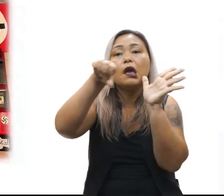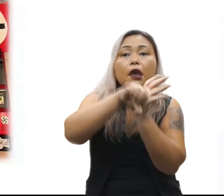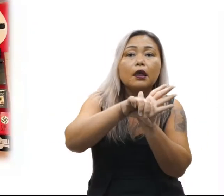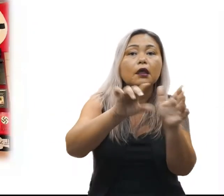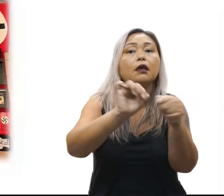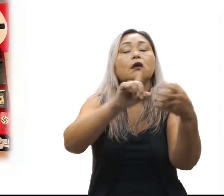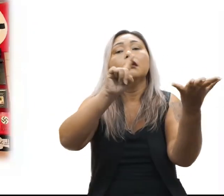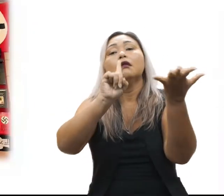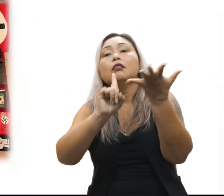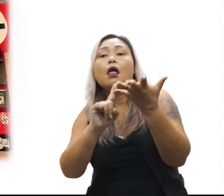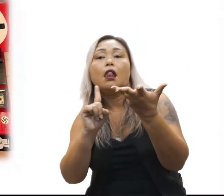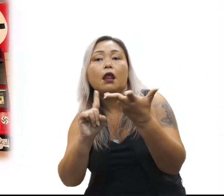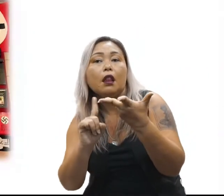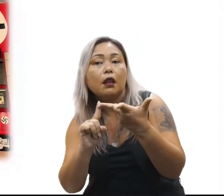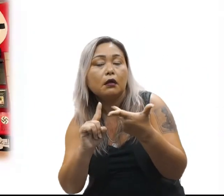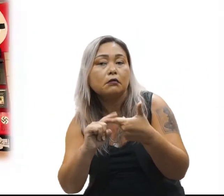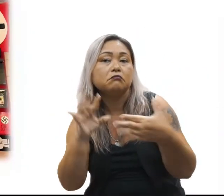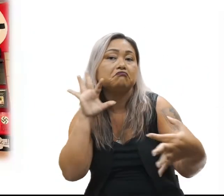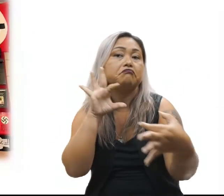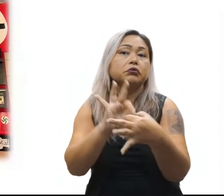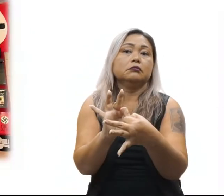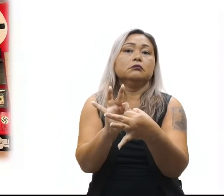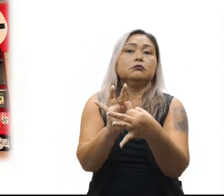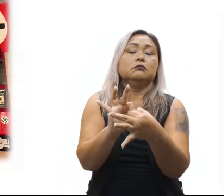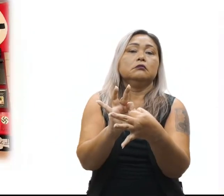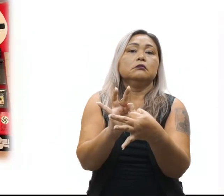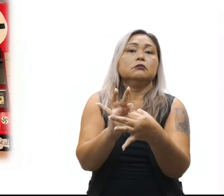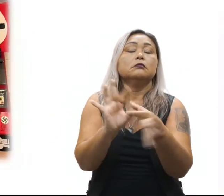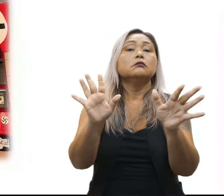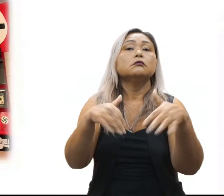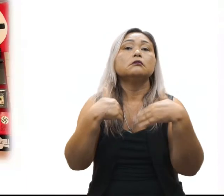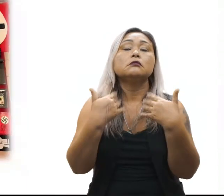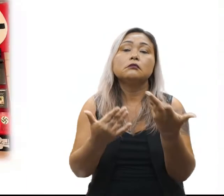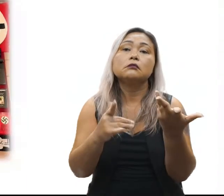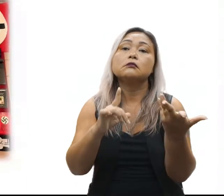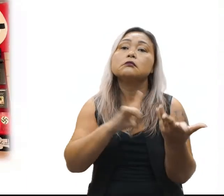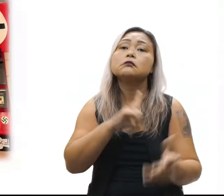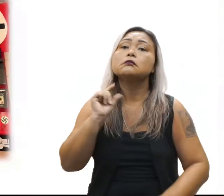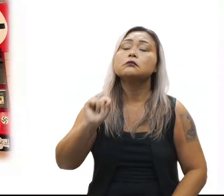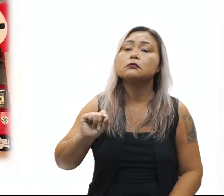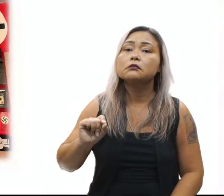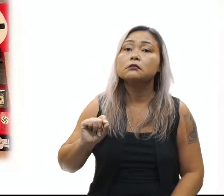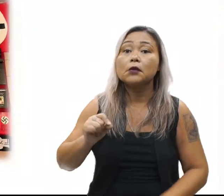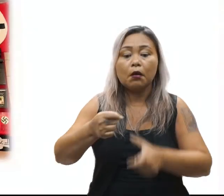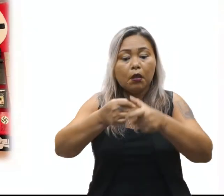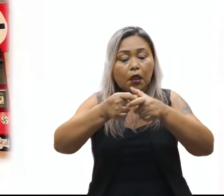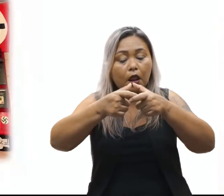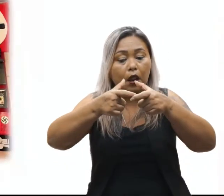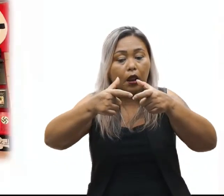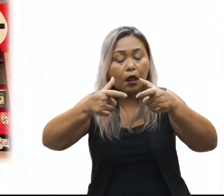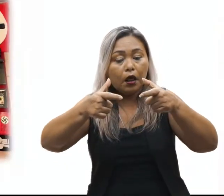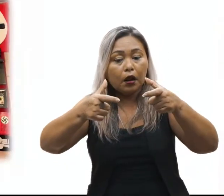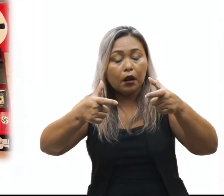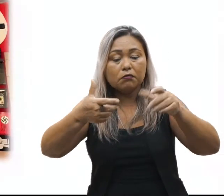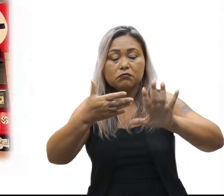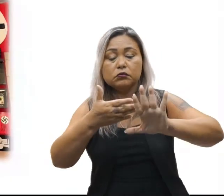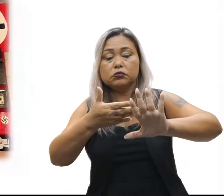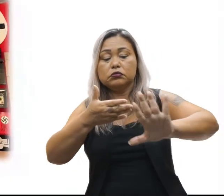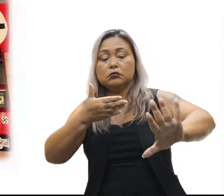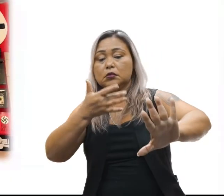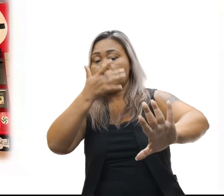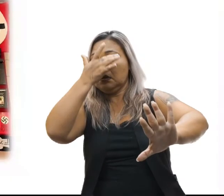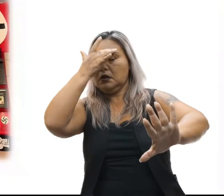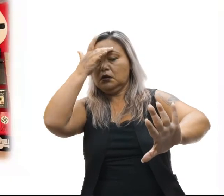problemas concernentes a isso, tá? Então, a gente tem o quê? Um aumento do extremismo. As pessoas que